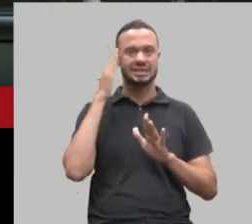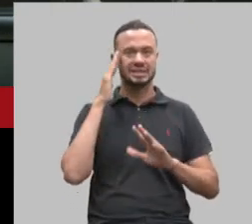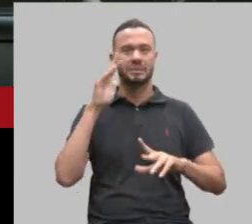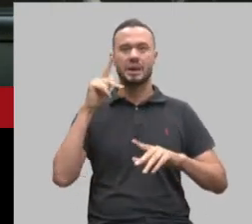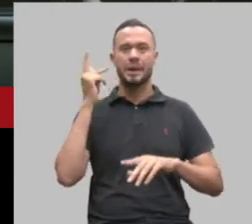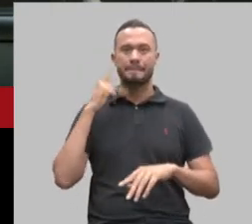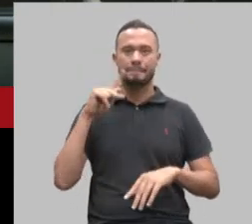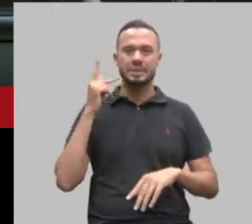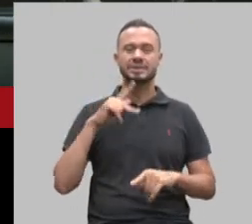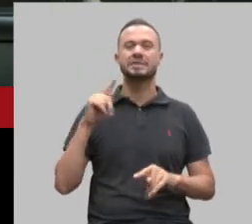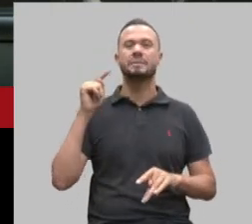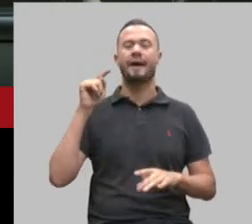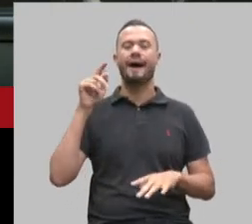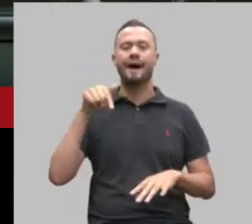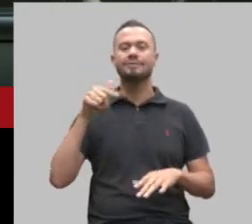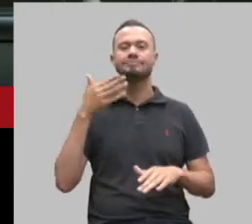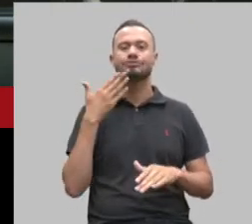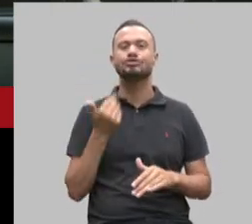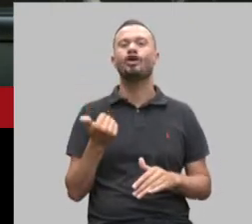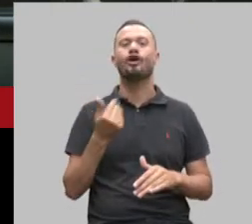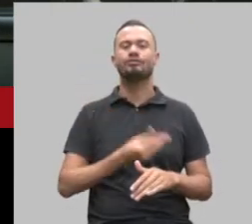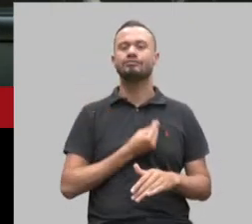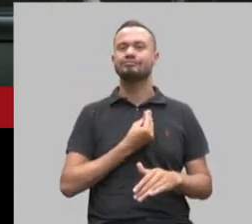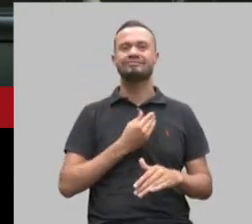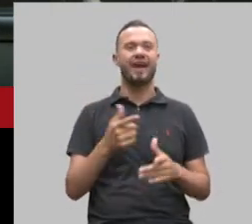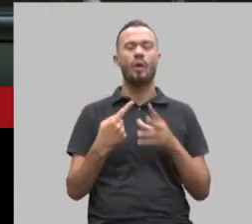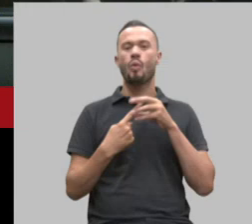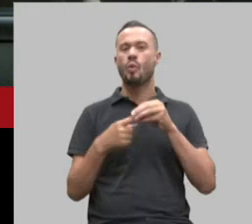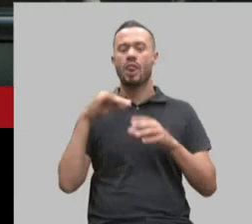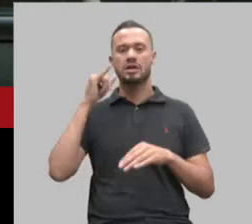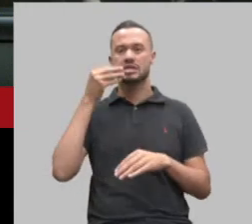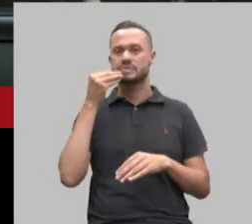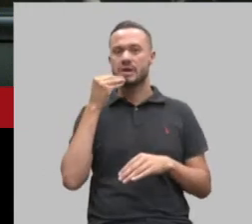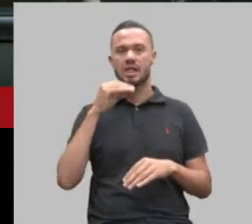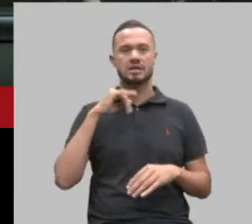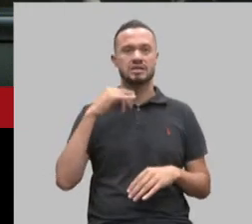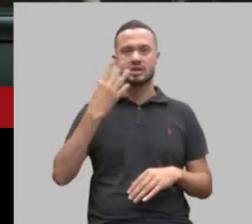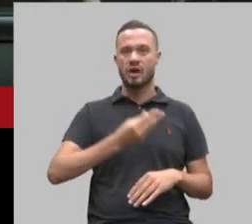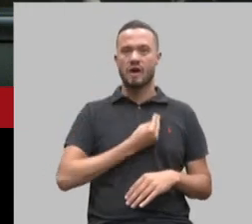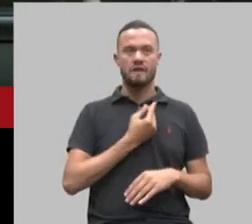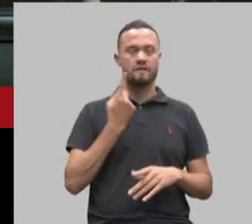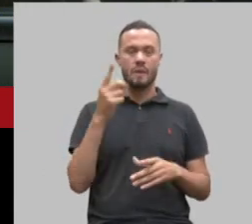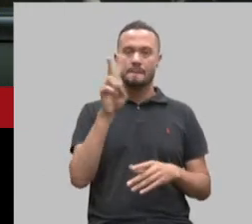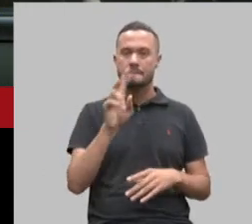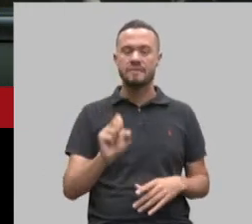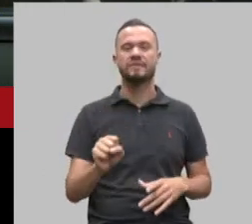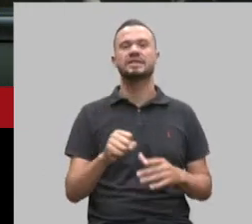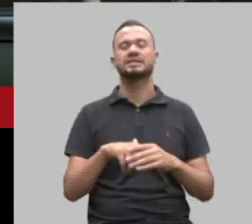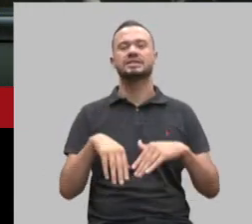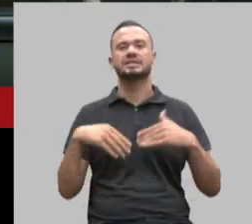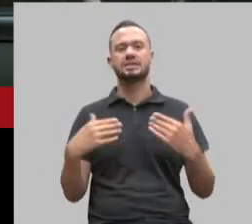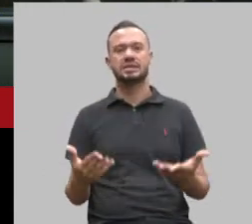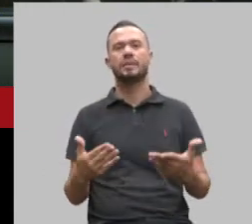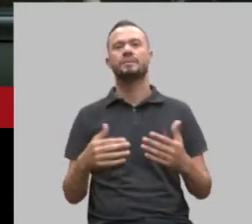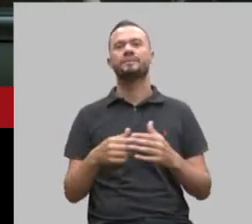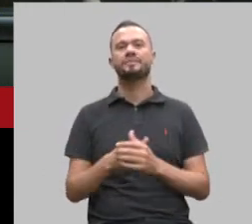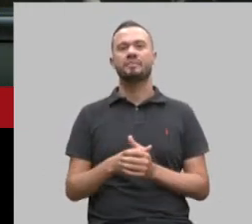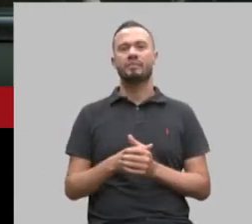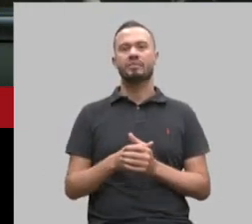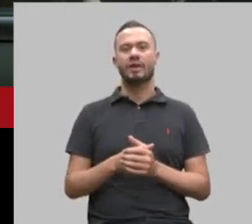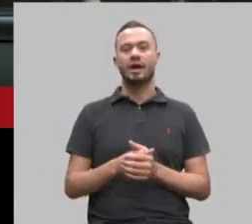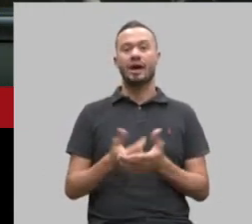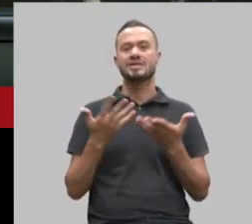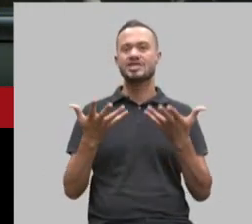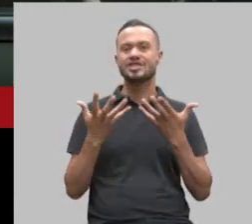única e que só se vive uma vez dependendo de como for a questão na sua cidade então quanto mais jovens na